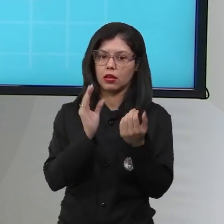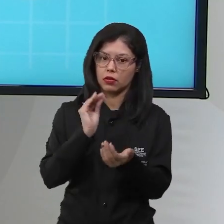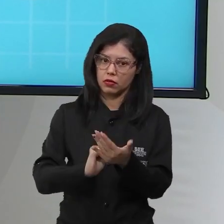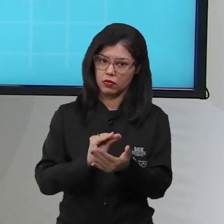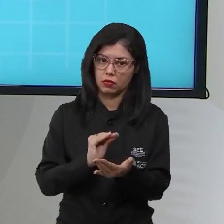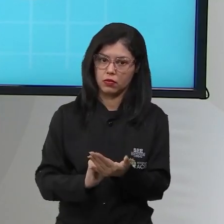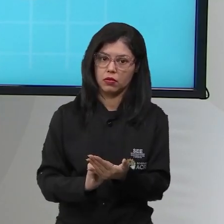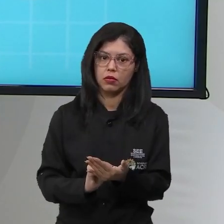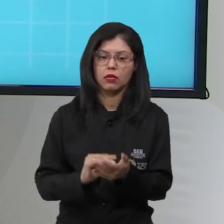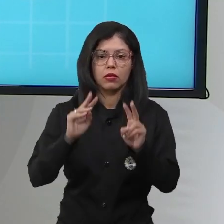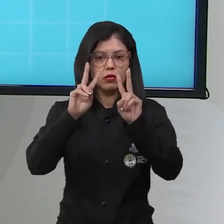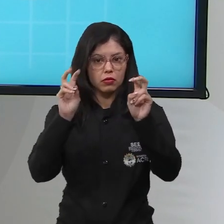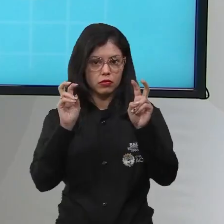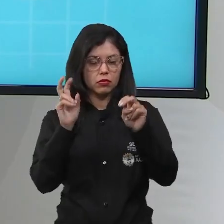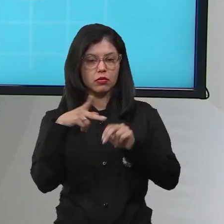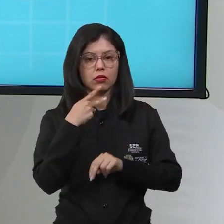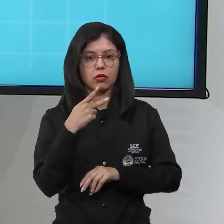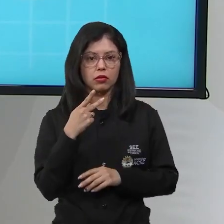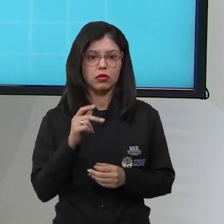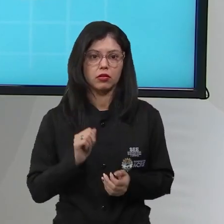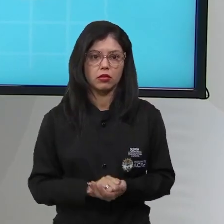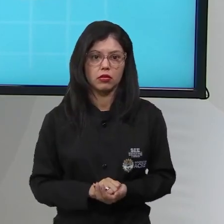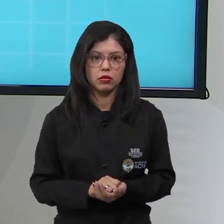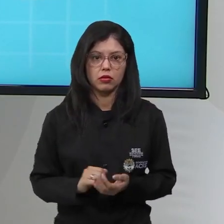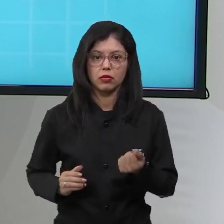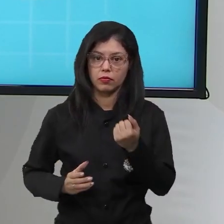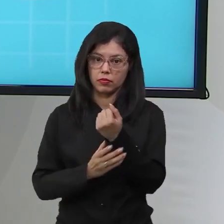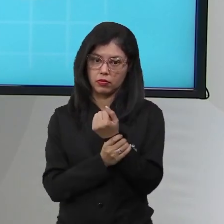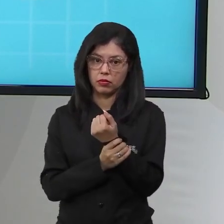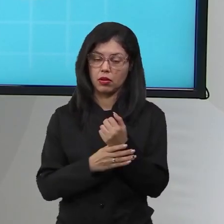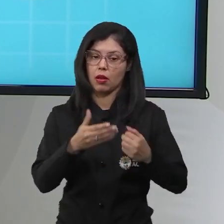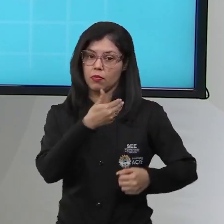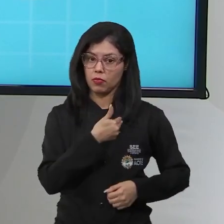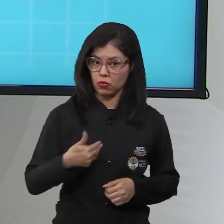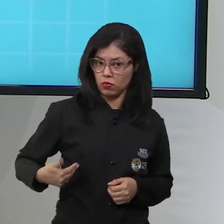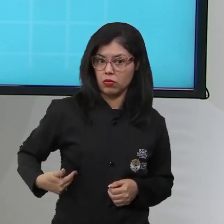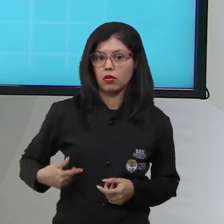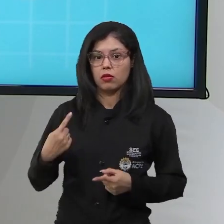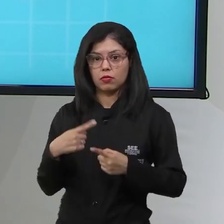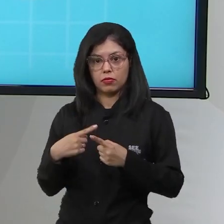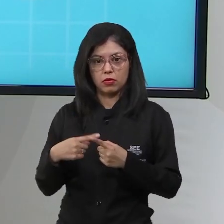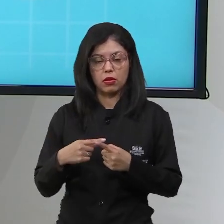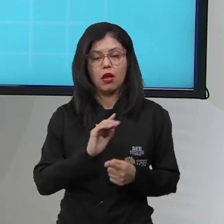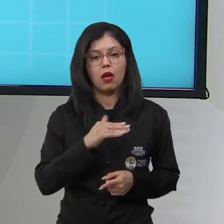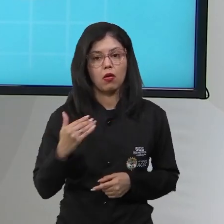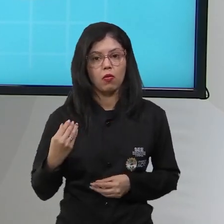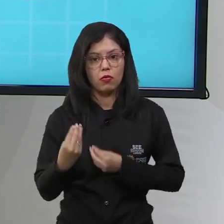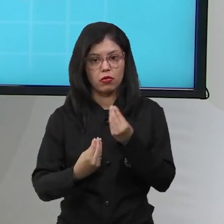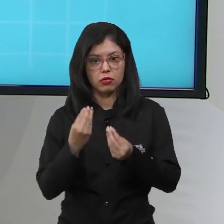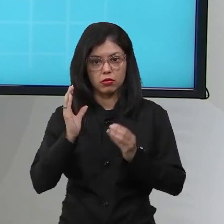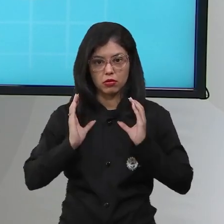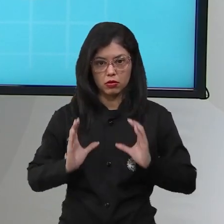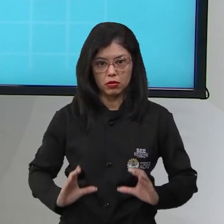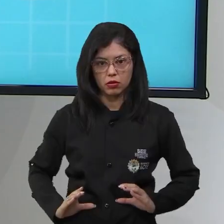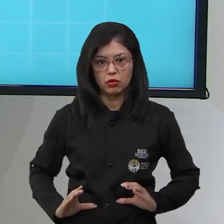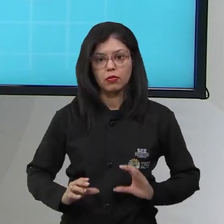insegurança no que diz respeito à segurança pública, porque enquanto cidadão, se eu estou